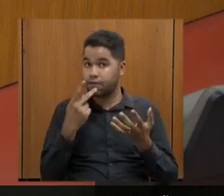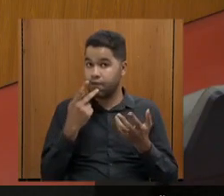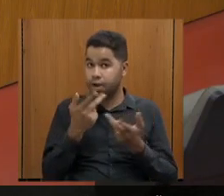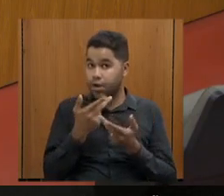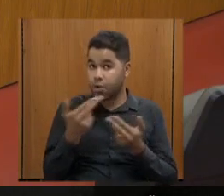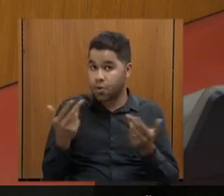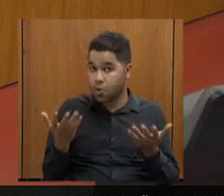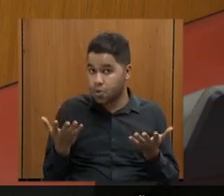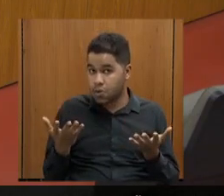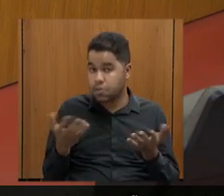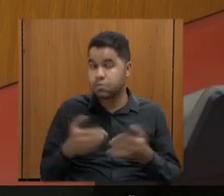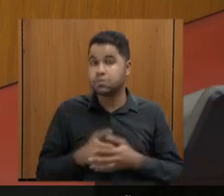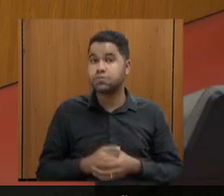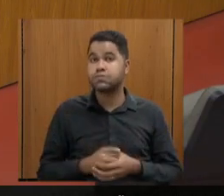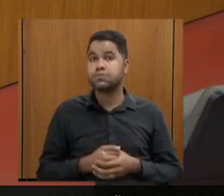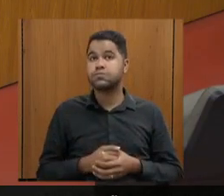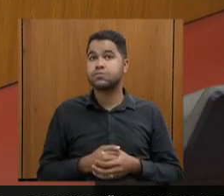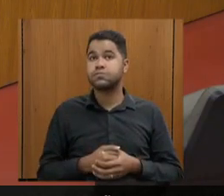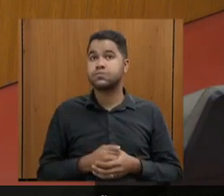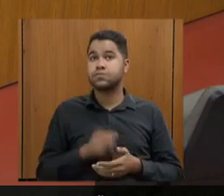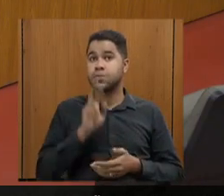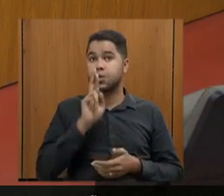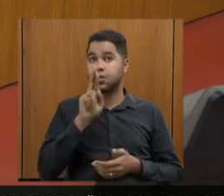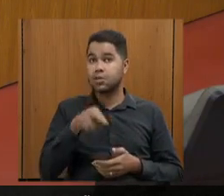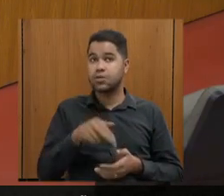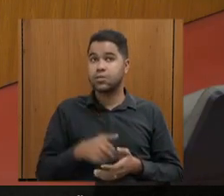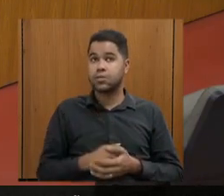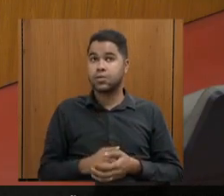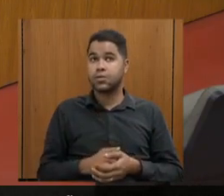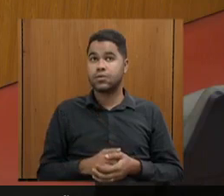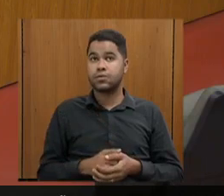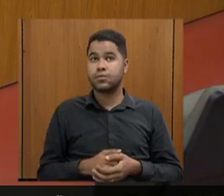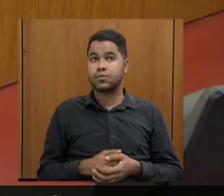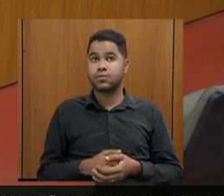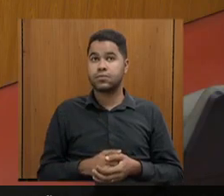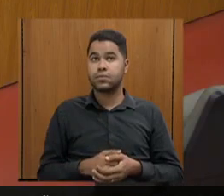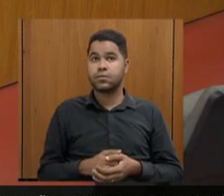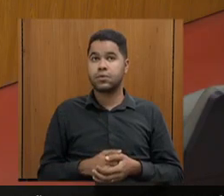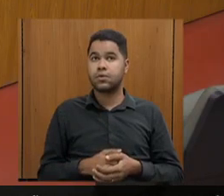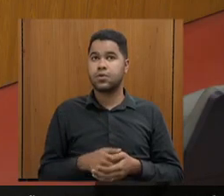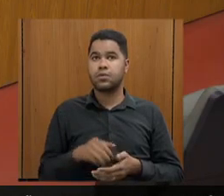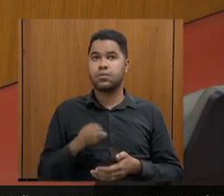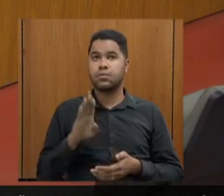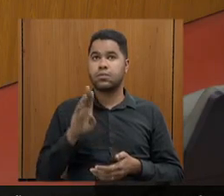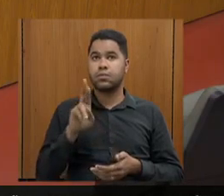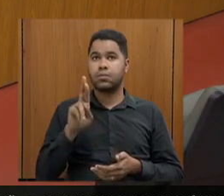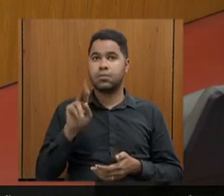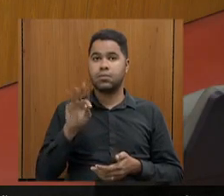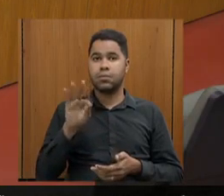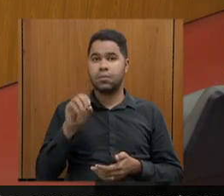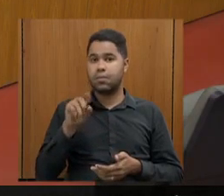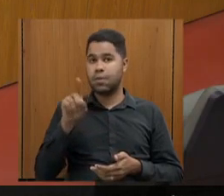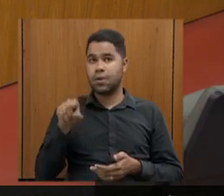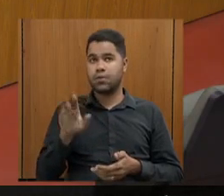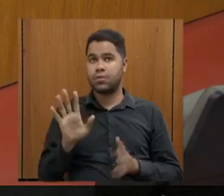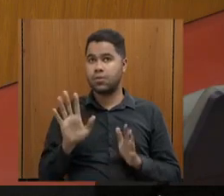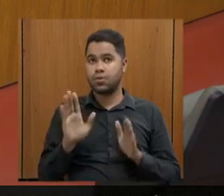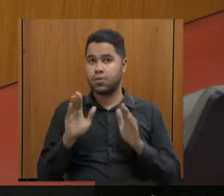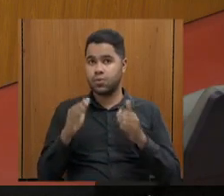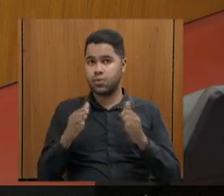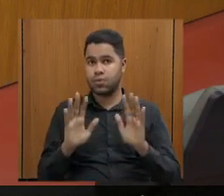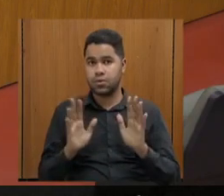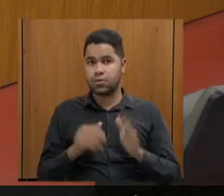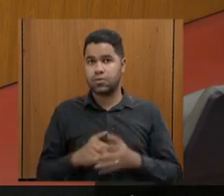alguma resposta aqui para não partono per me fez a pergunta em